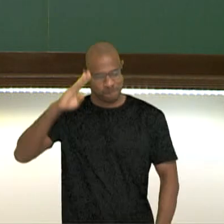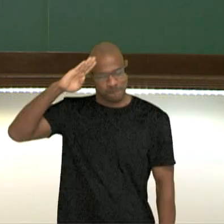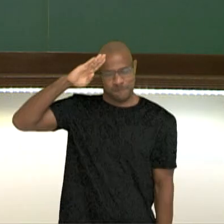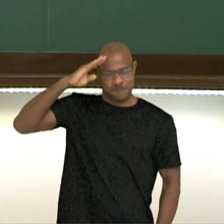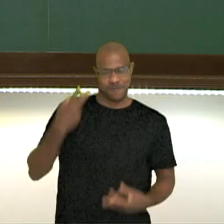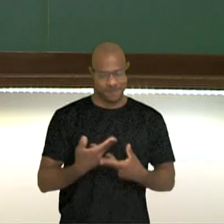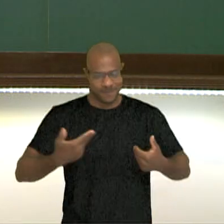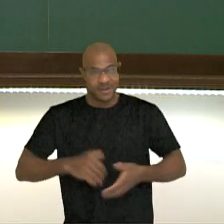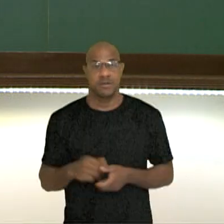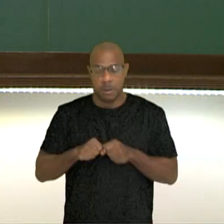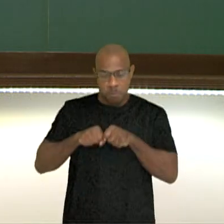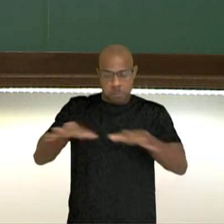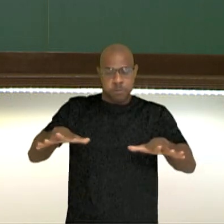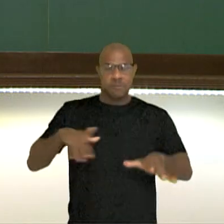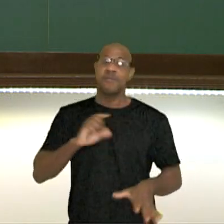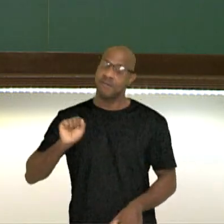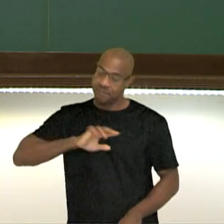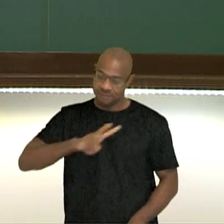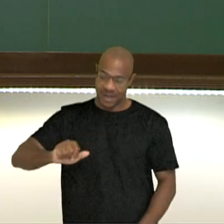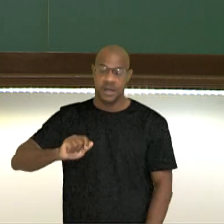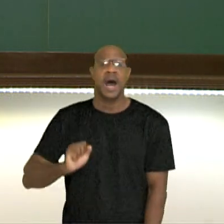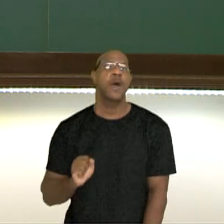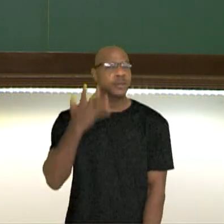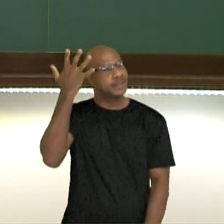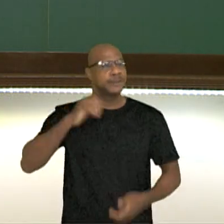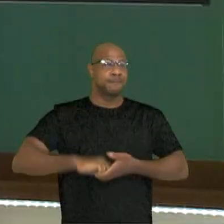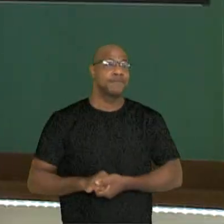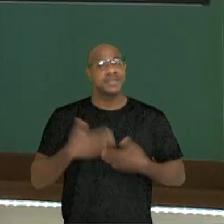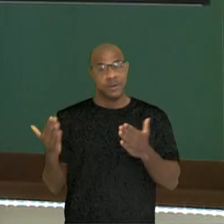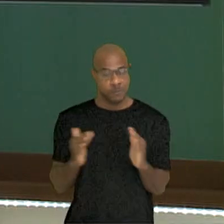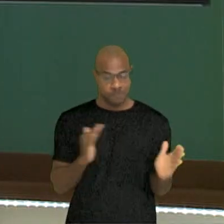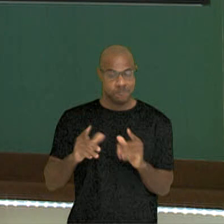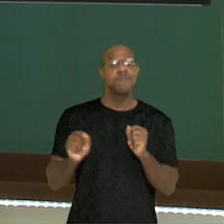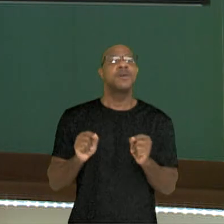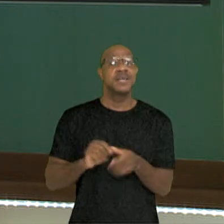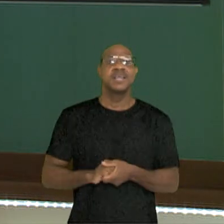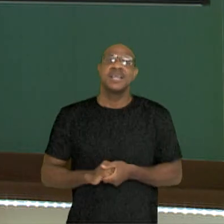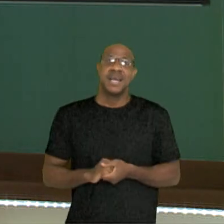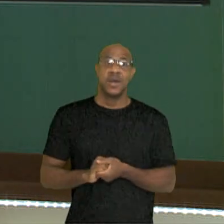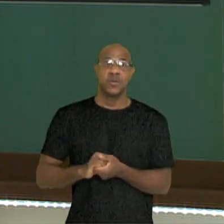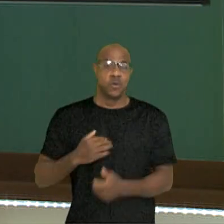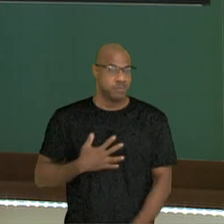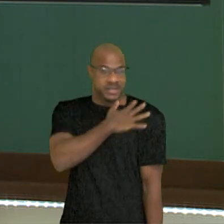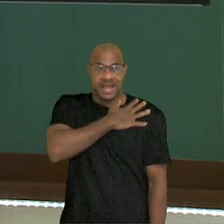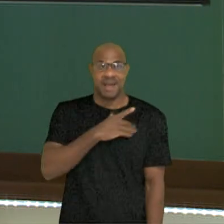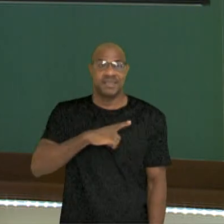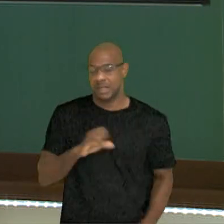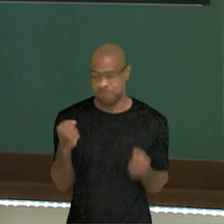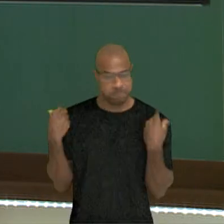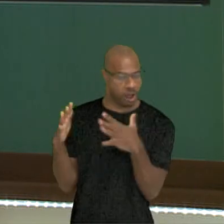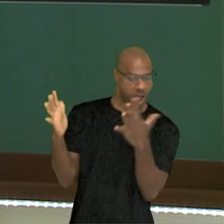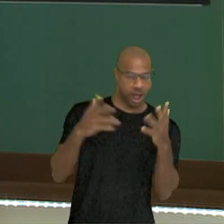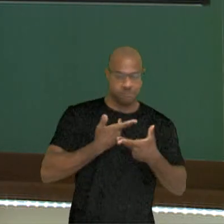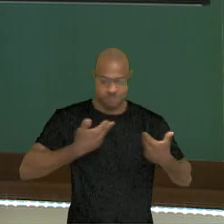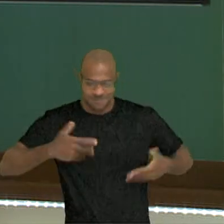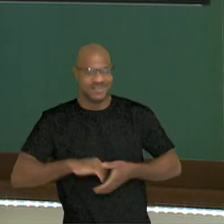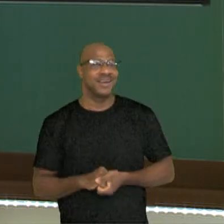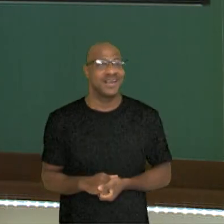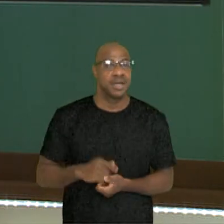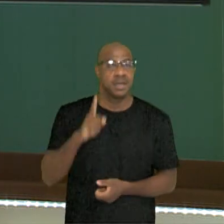né? E isso vai ocorrer, né? Então, em período de expansão, os militares vão ganhar muito prestígio. Em